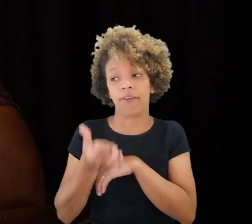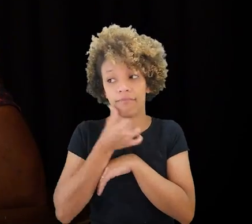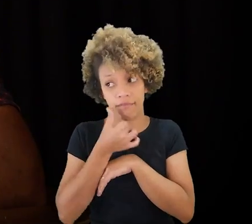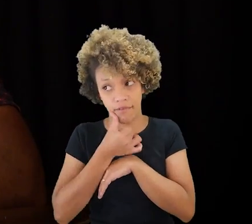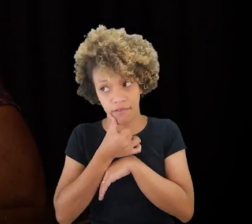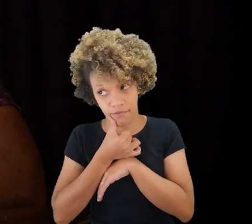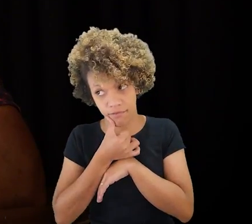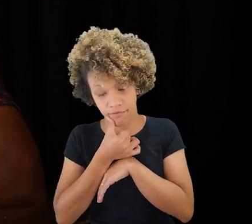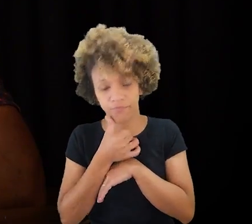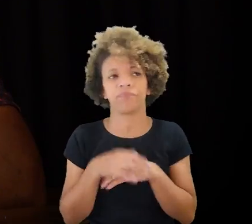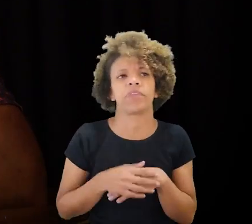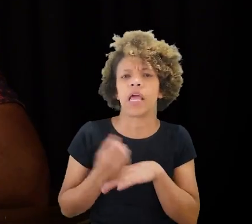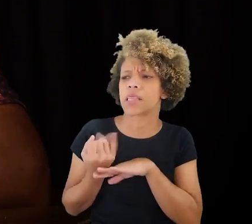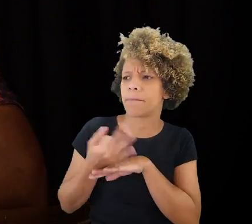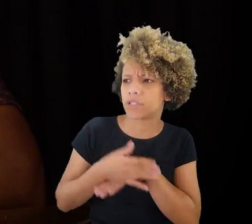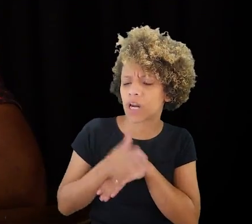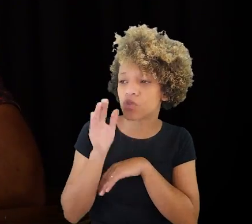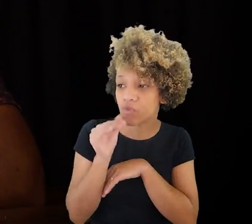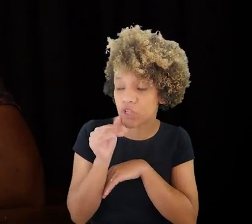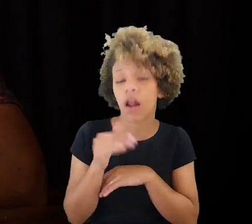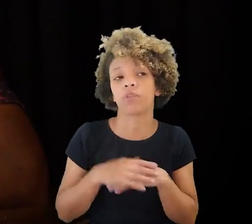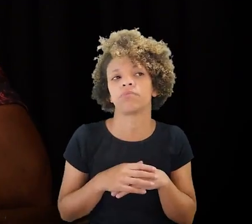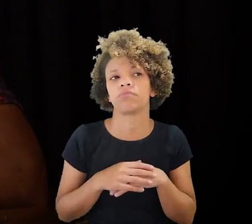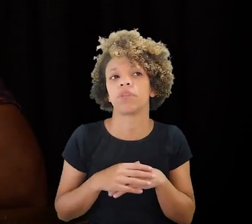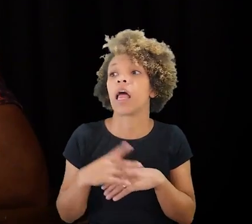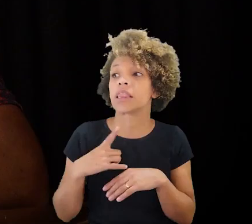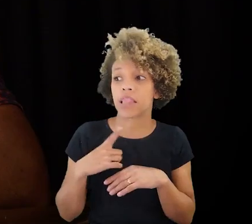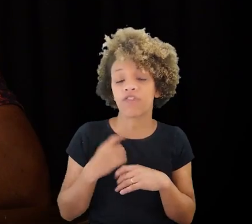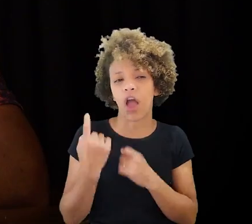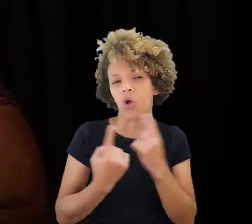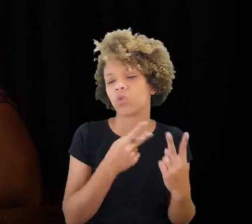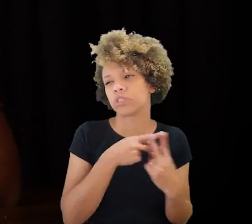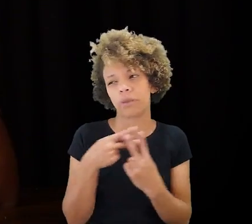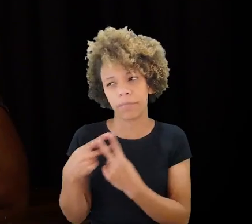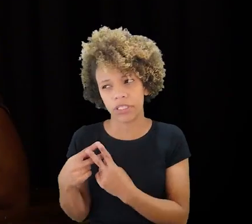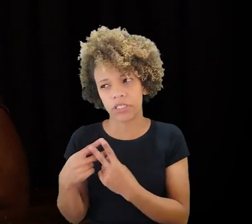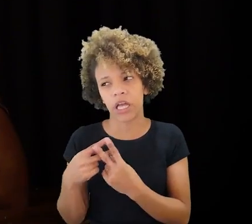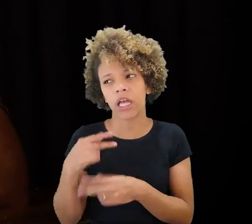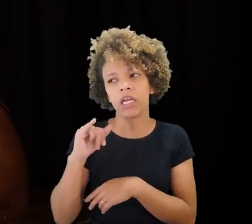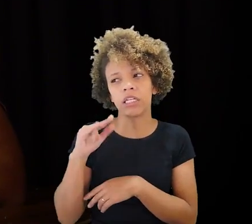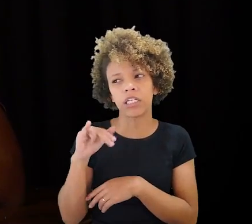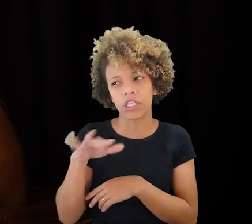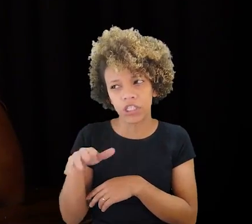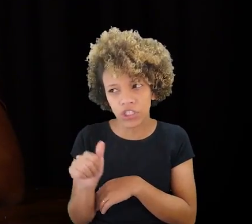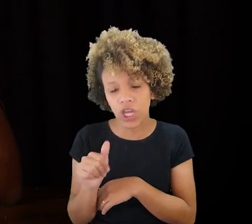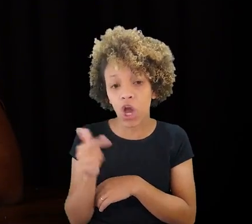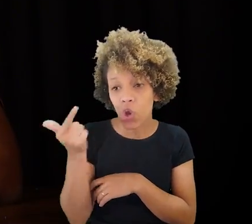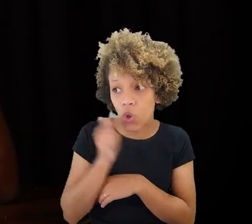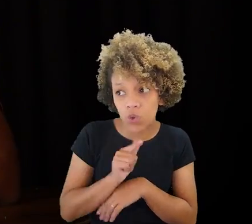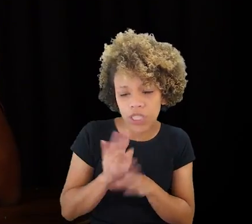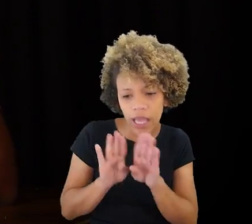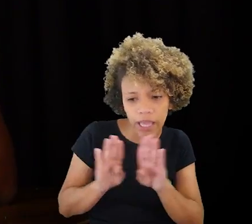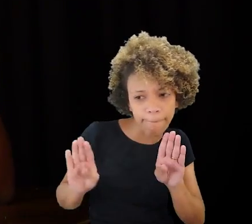falando já na sexta-feira certo na madrugada os funcionários e não teve uns presos você tá ligado que a gente chama de ninja os caras consegu